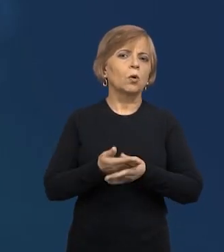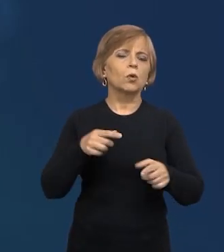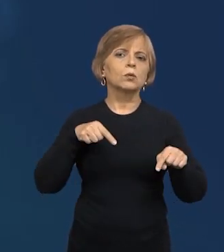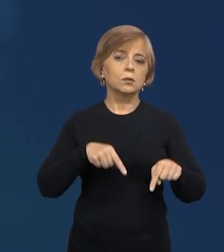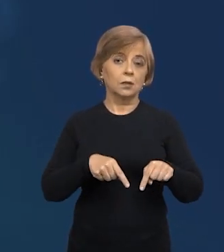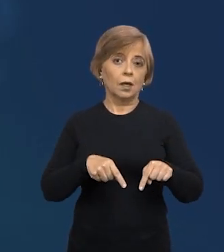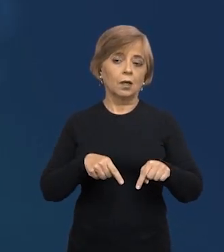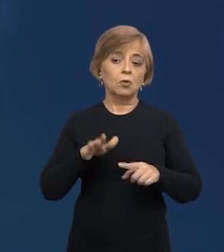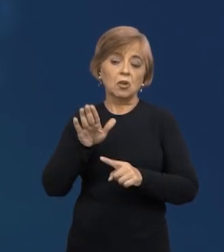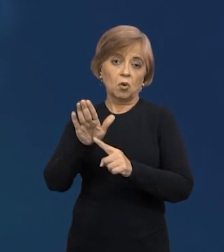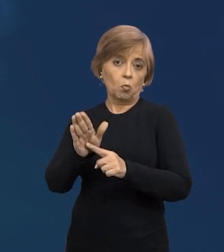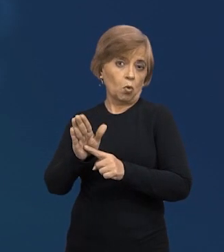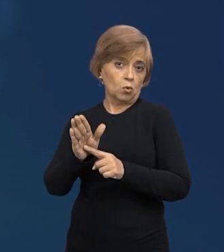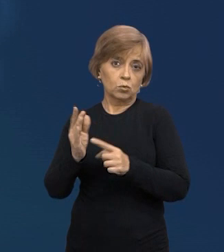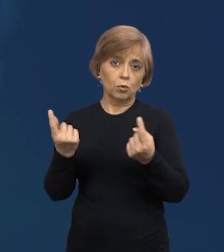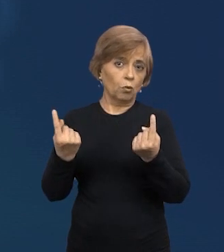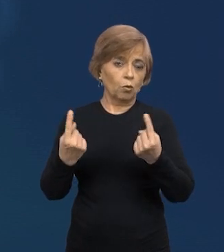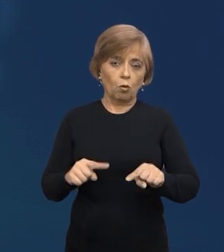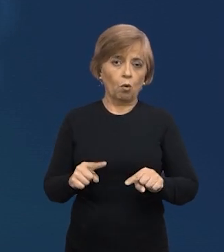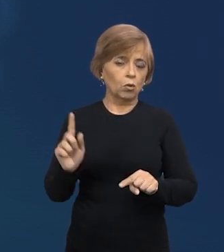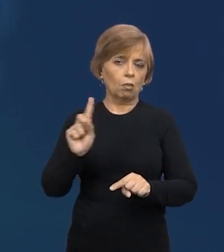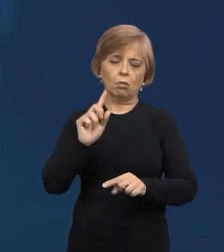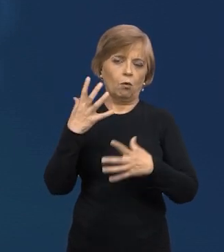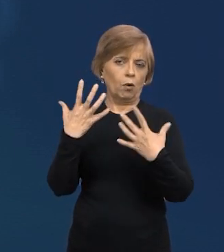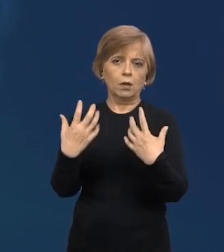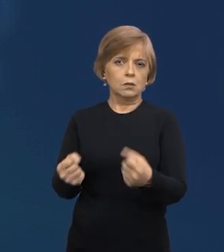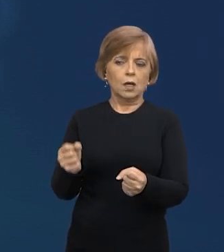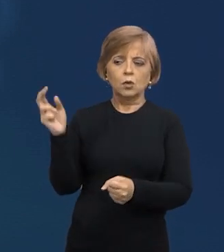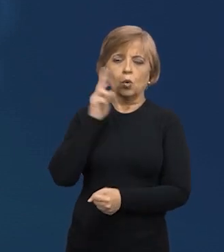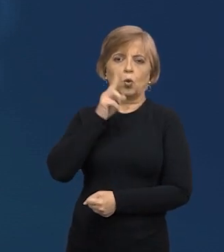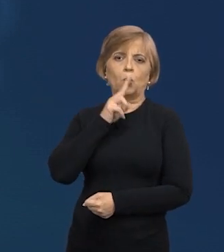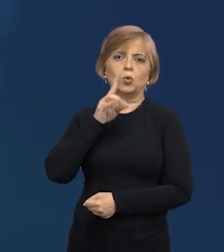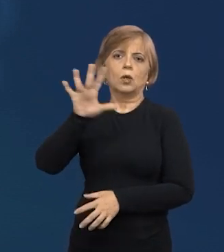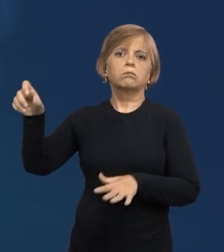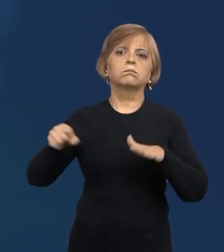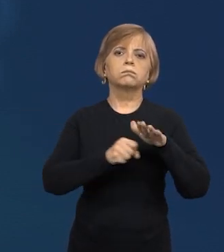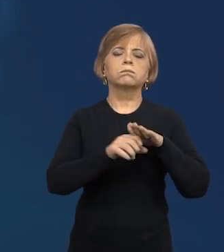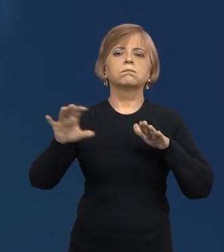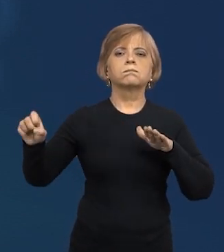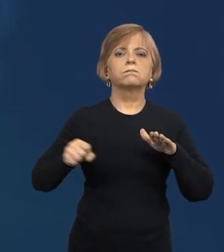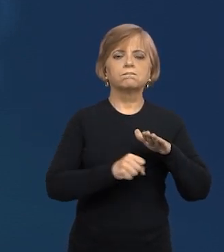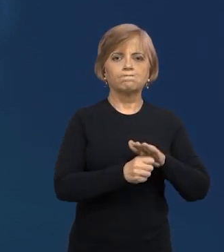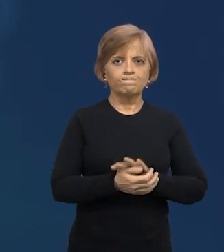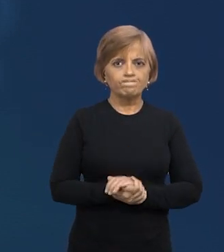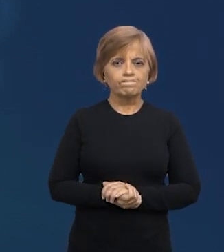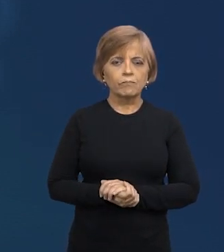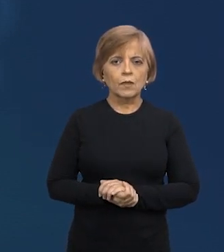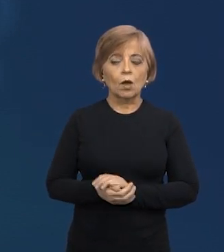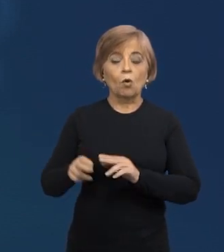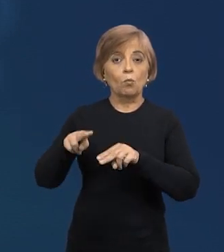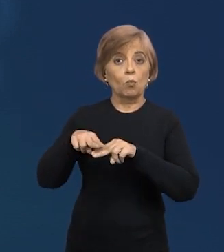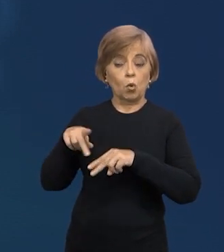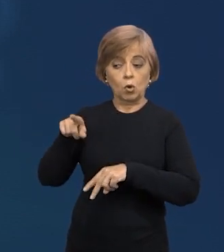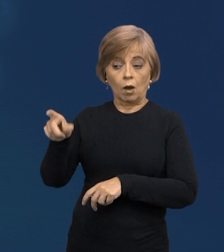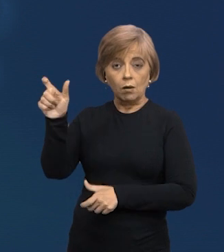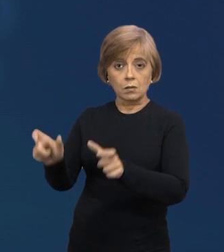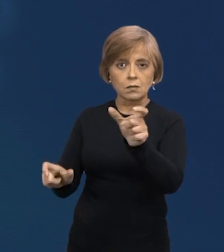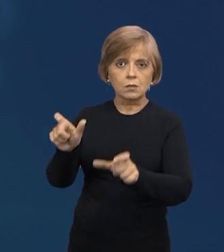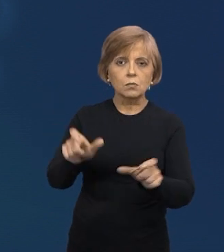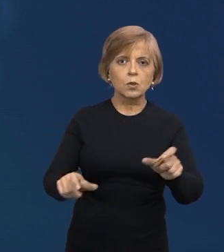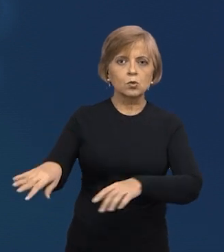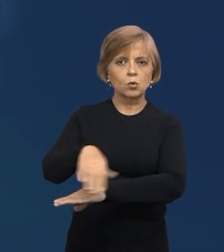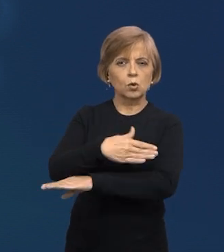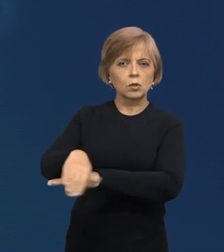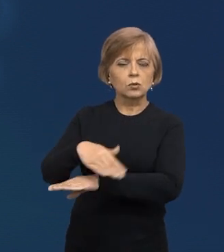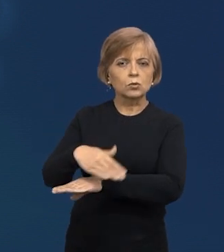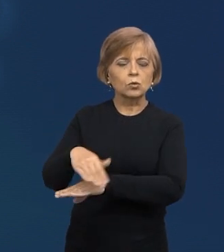manifestou-se contrariamente ao pedido de tutela de urgência deduzido pelo município, para que essa remoção compulsória se